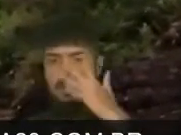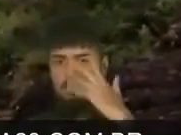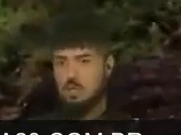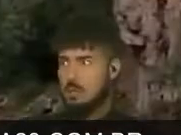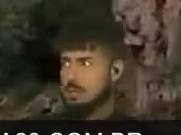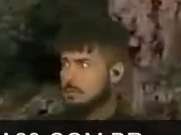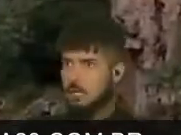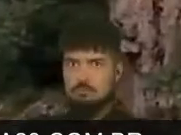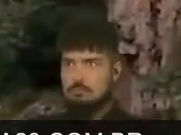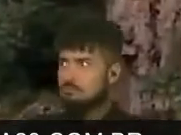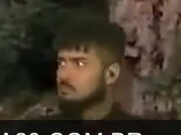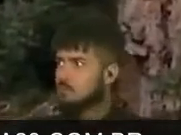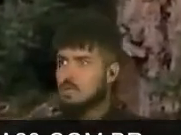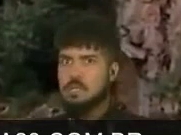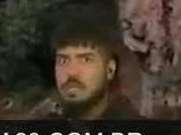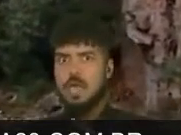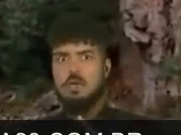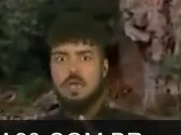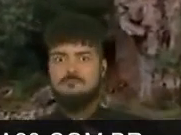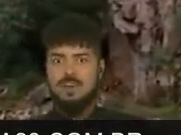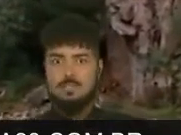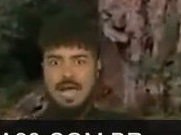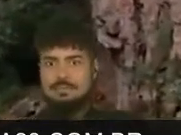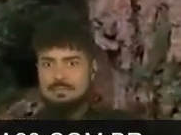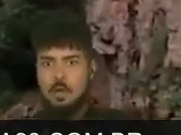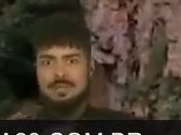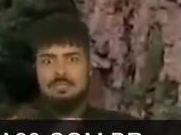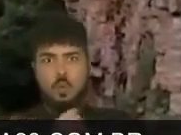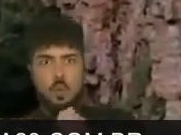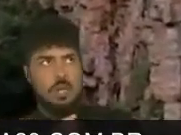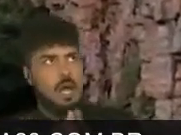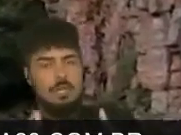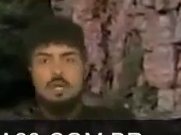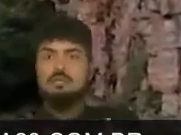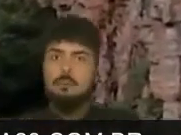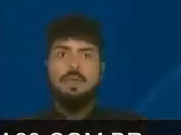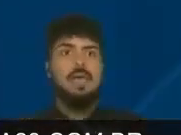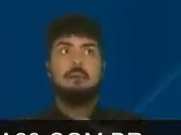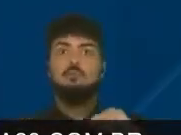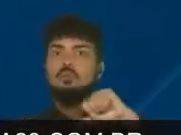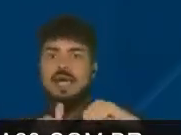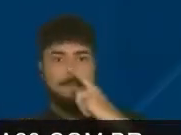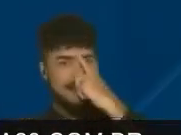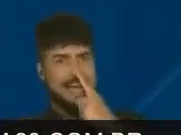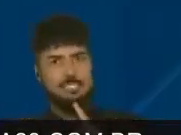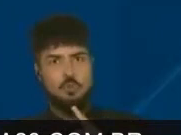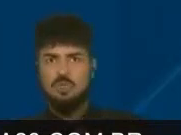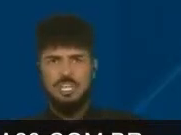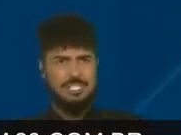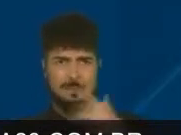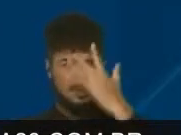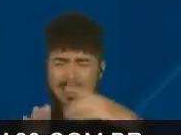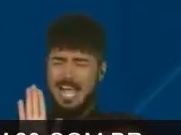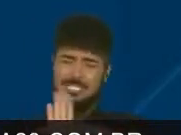avaliar ações que oferecessem mais segurança e mudasse a imagem que desabou junto com a rocha. Depois do dia 8 de janeiro, a